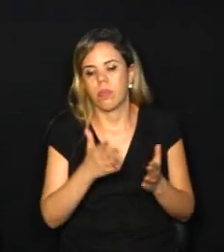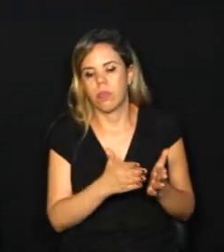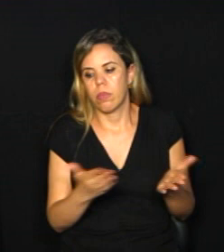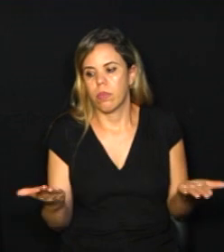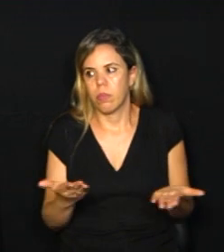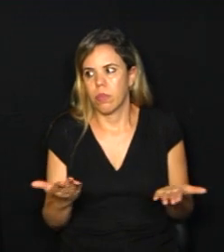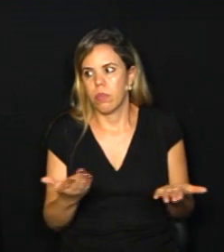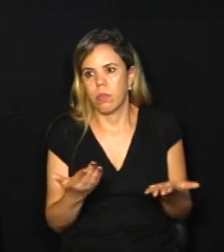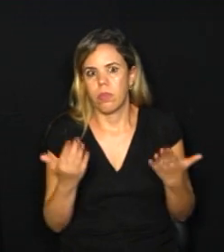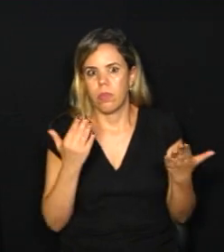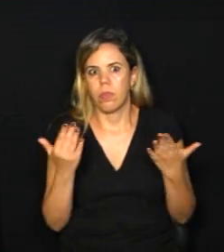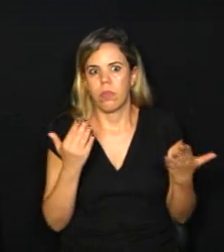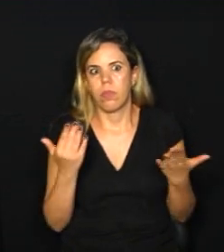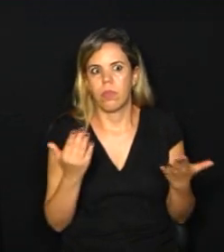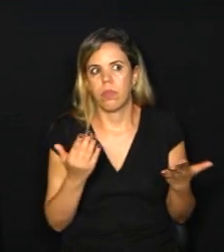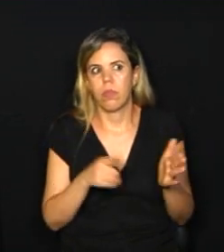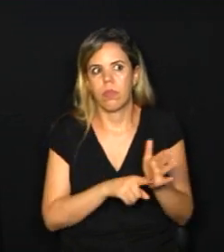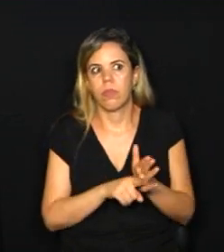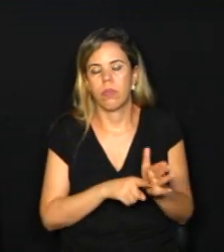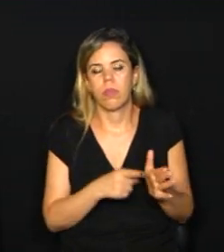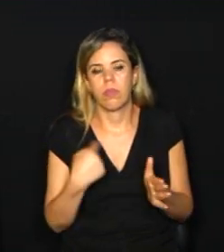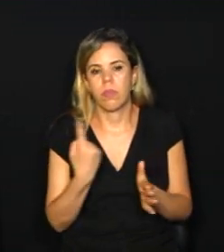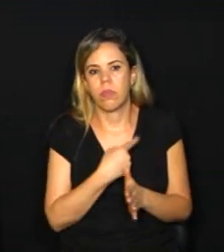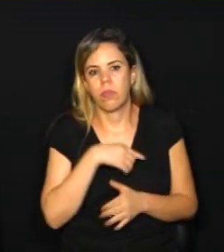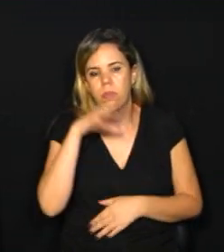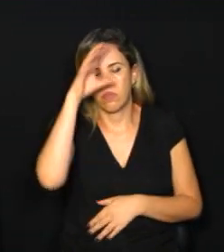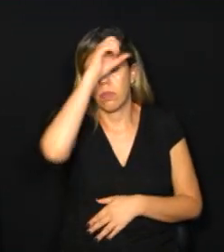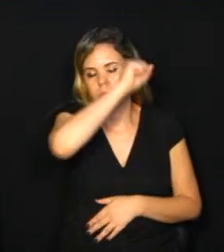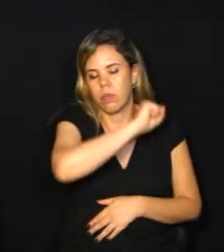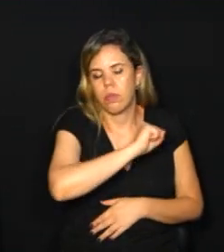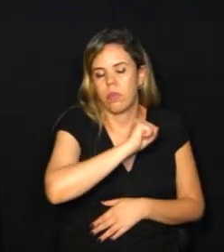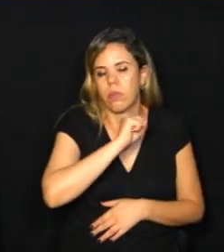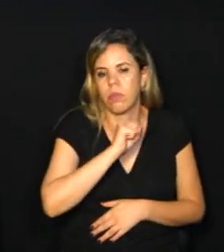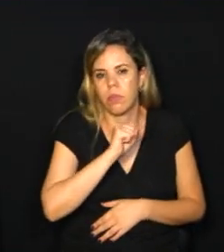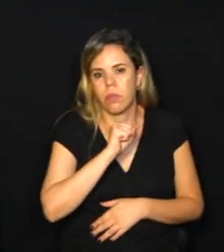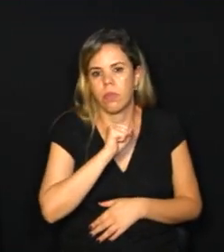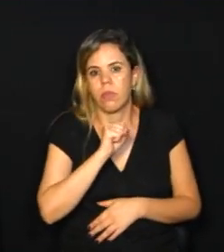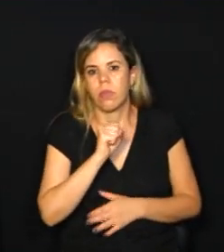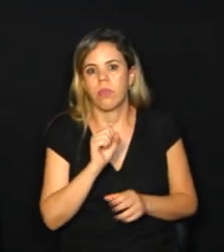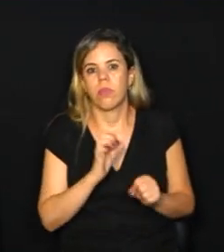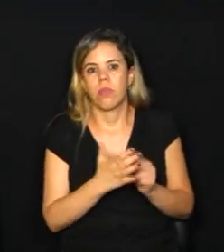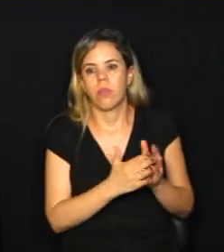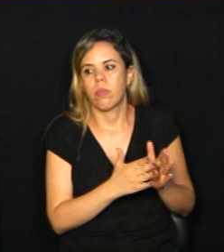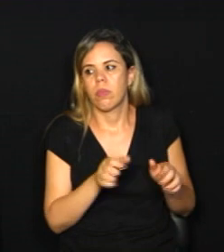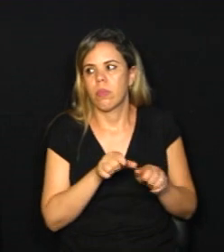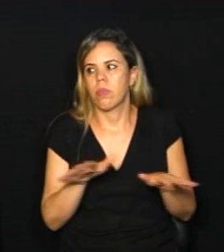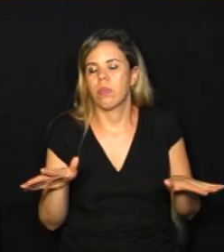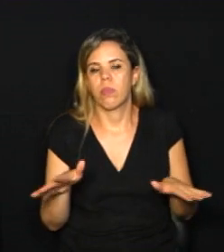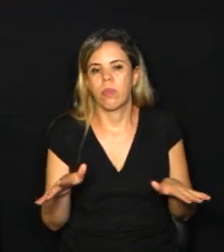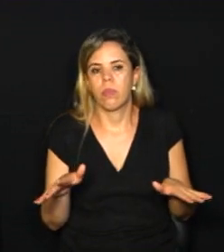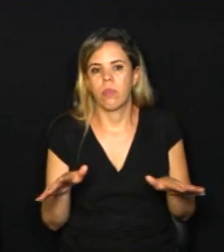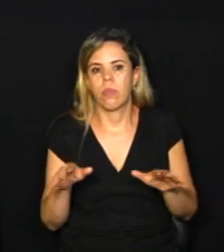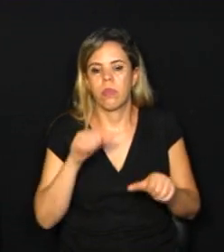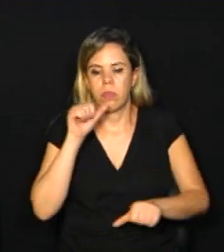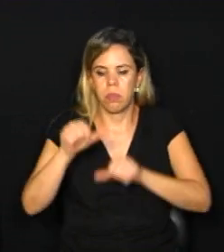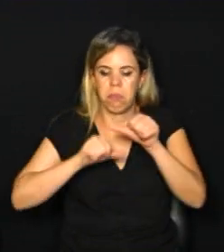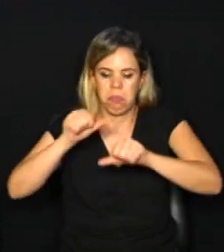temos hoje, né? Uma coisa que nós aprendemos nessa epidemia é que ela é muito